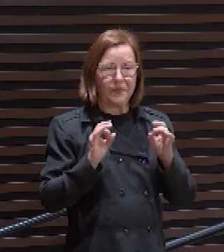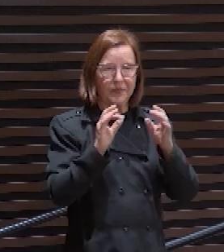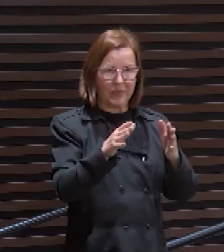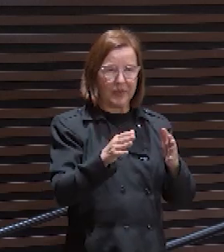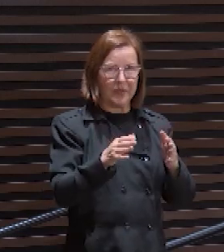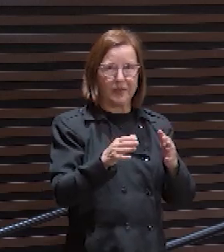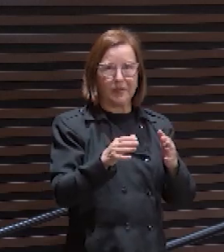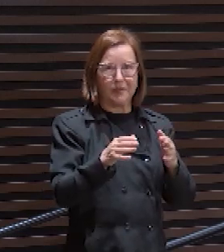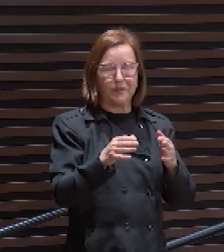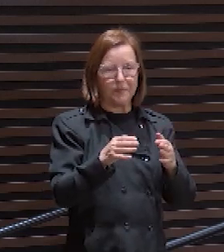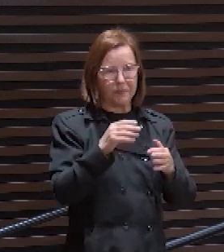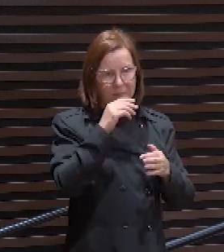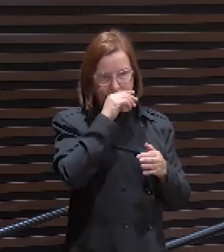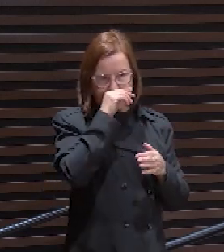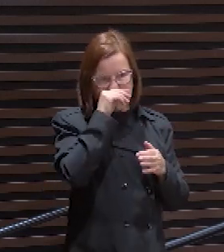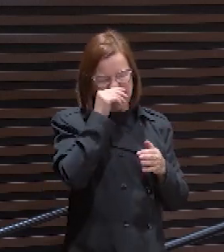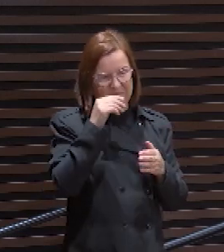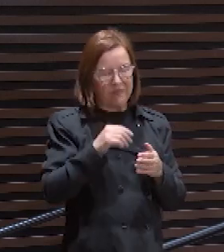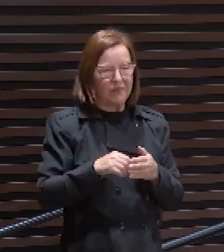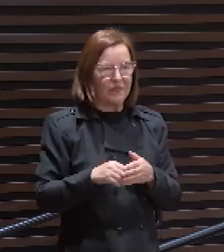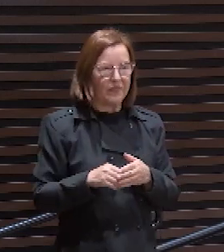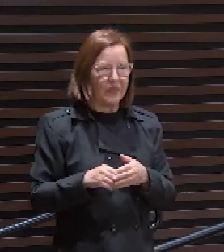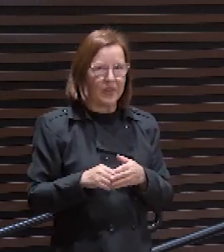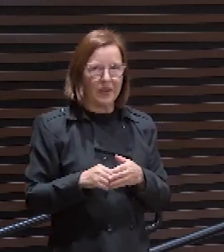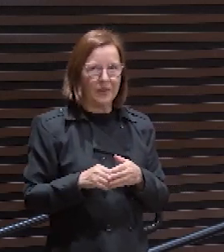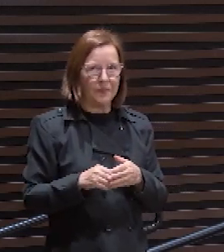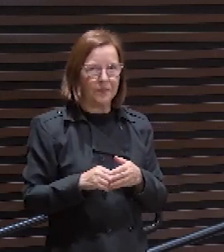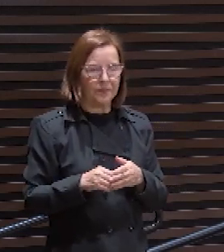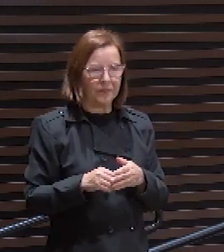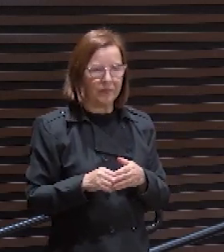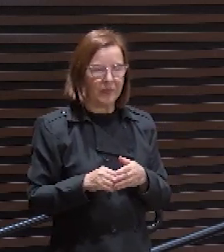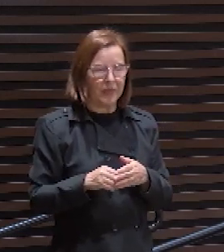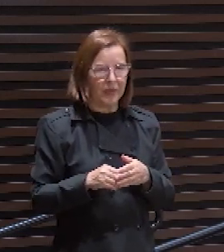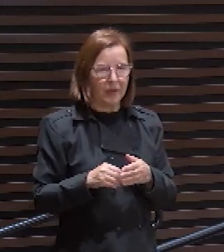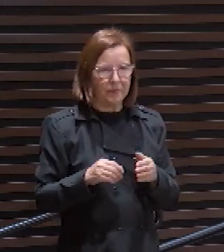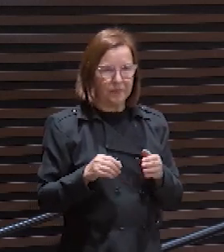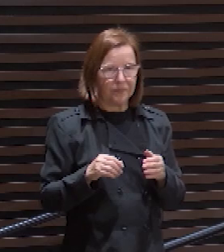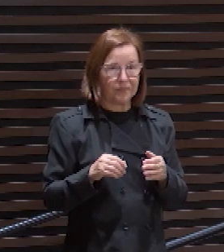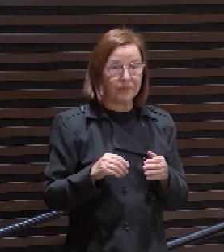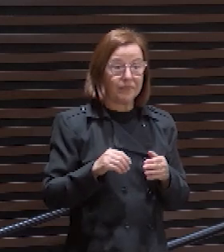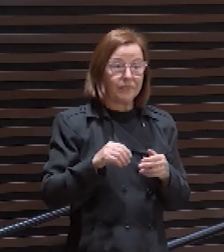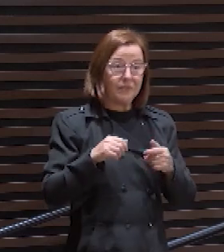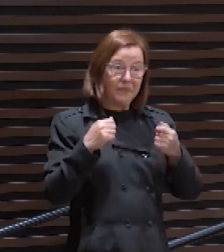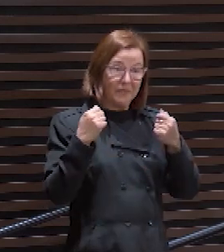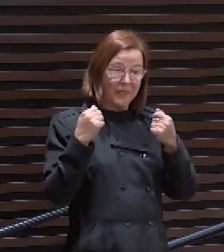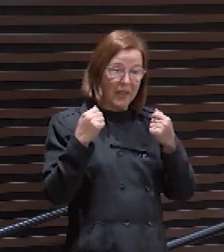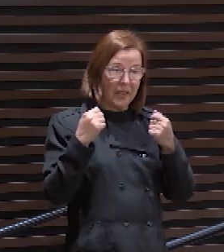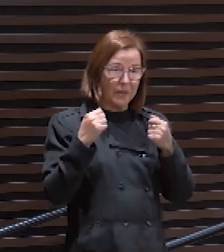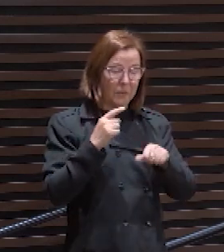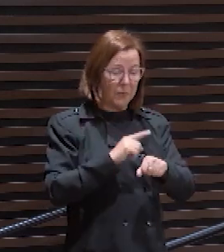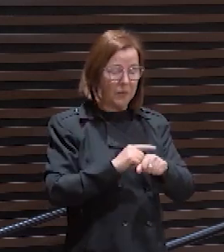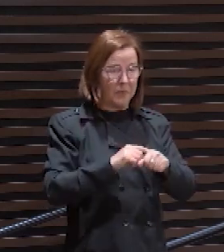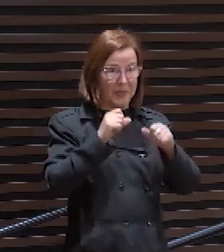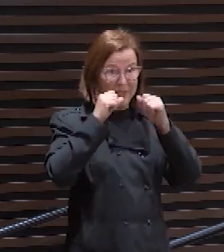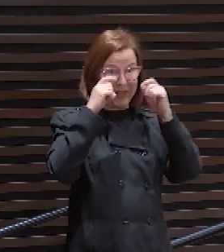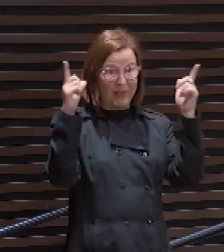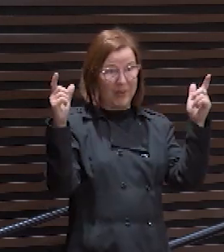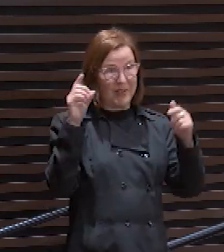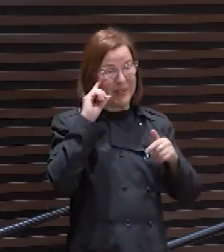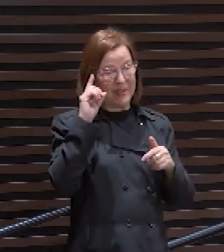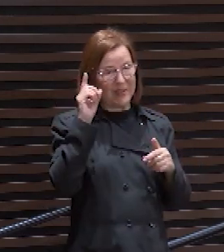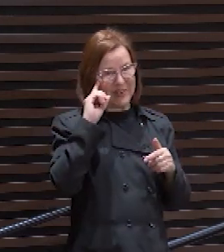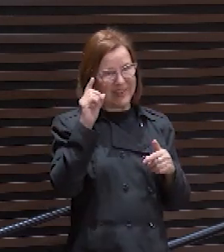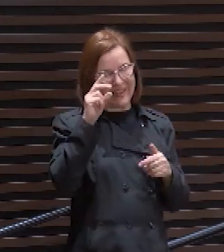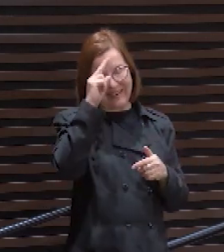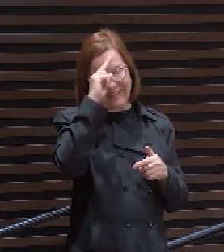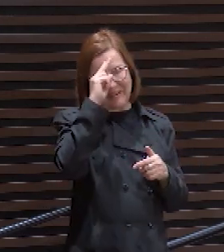de acordar todos os dias que não seja Cristo, que nossa vida seja planejada de forma que